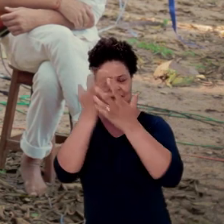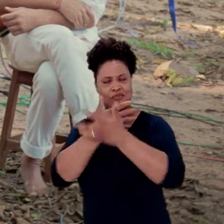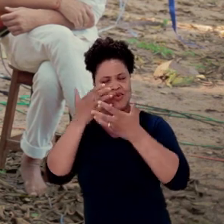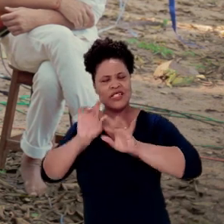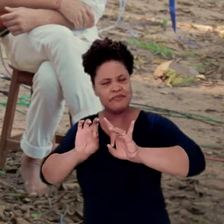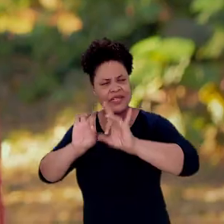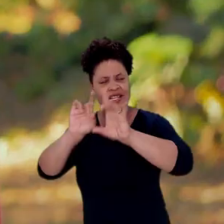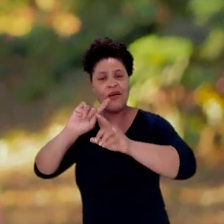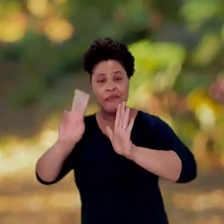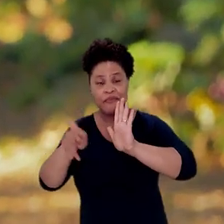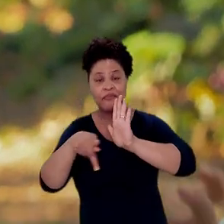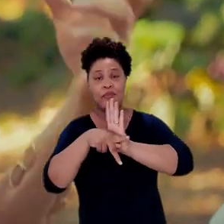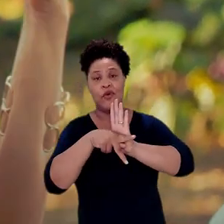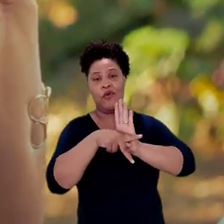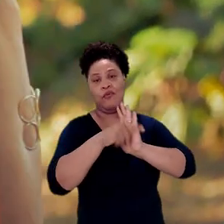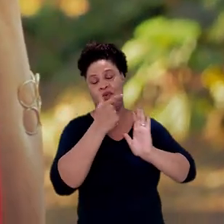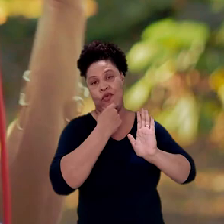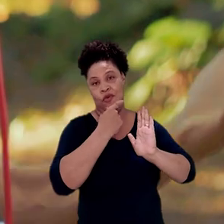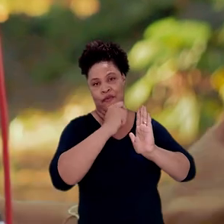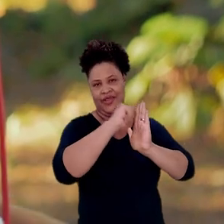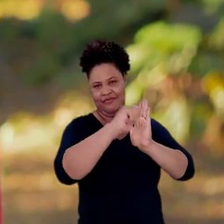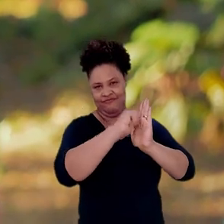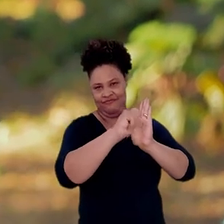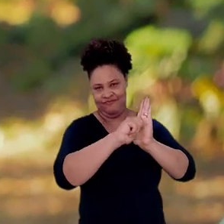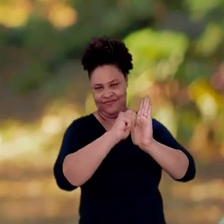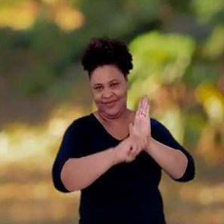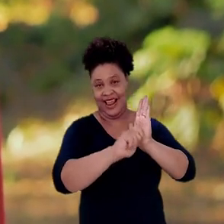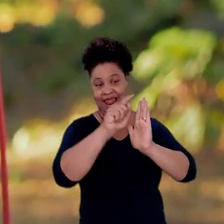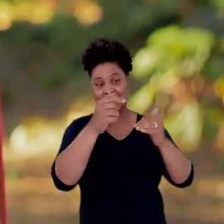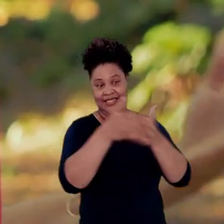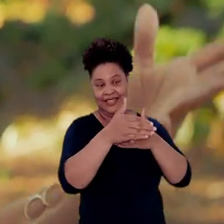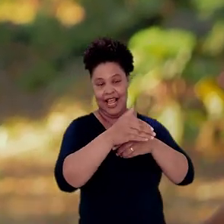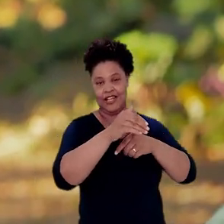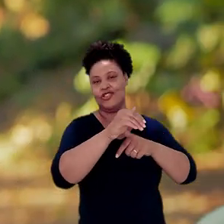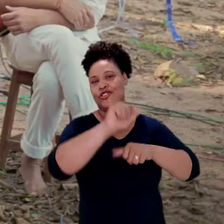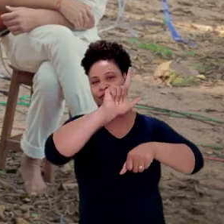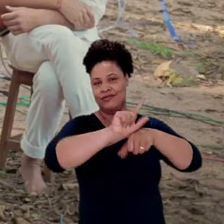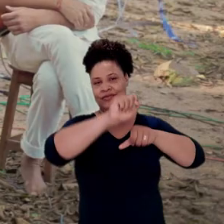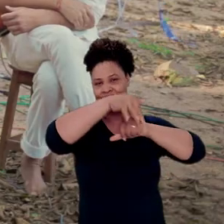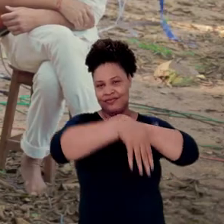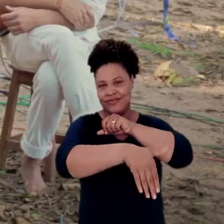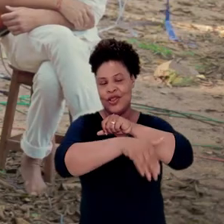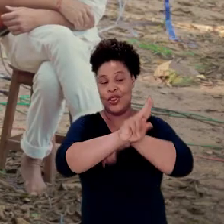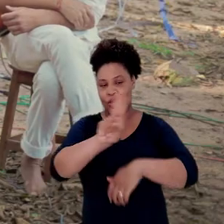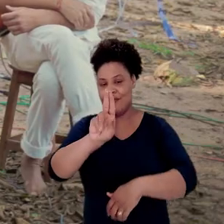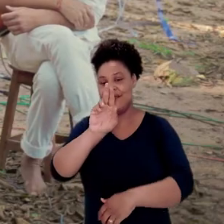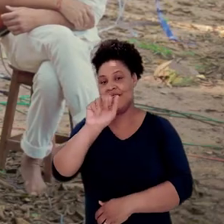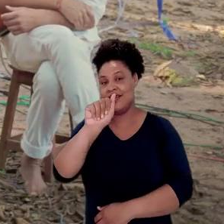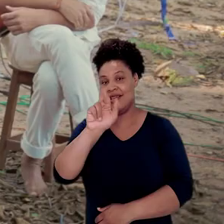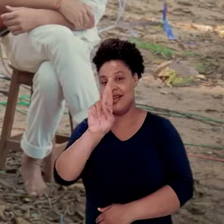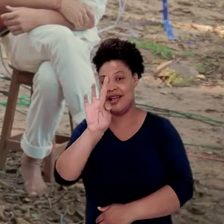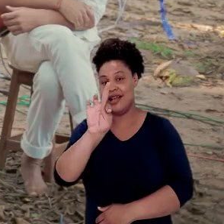especial é a canção de um compositor lençoense, que é Arthur